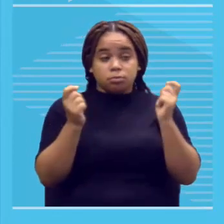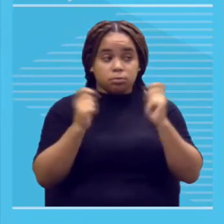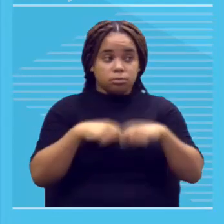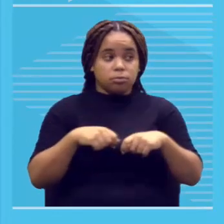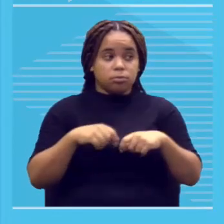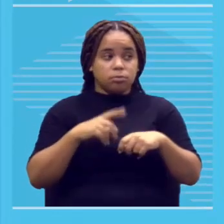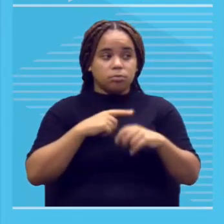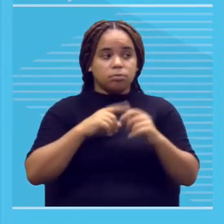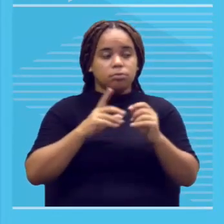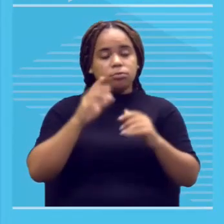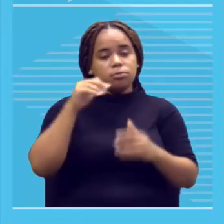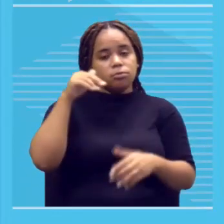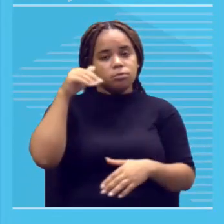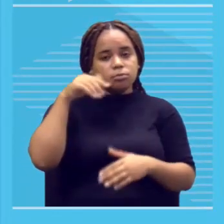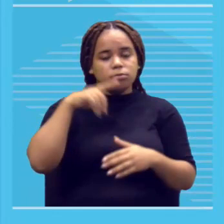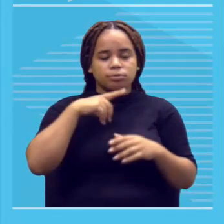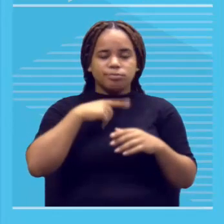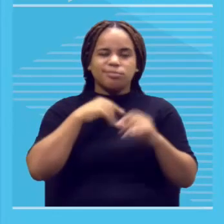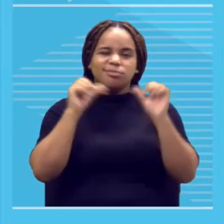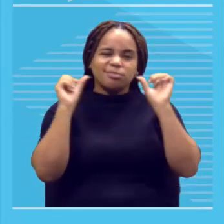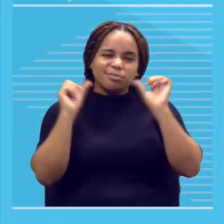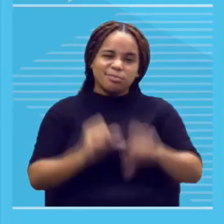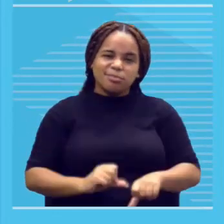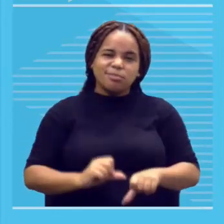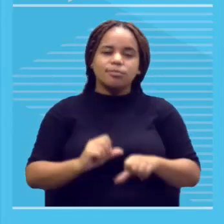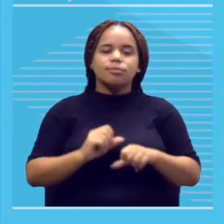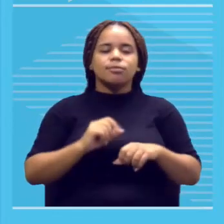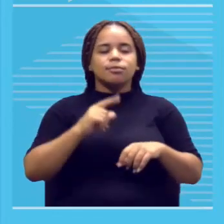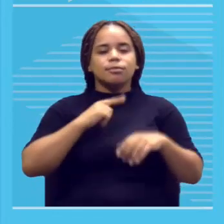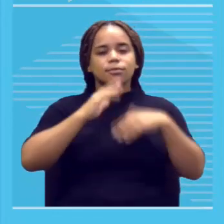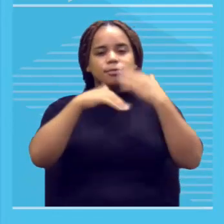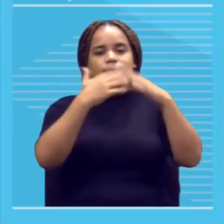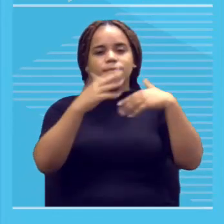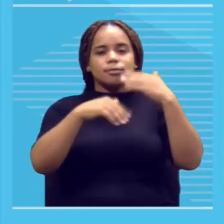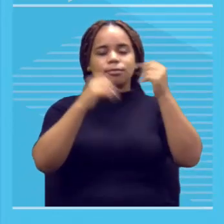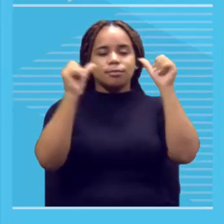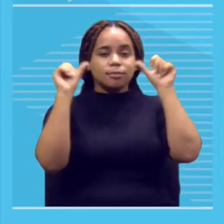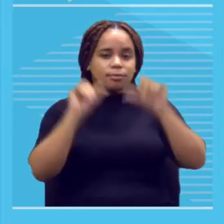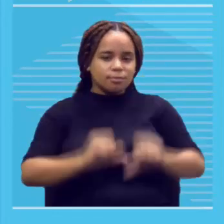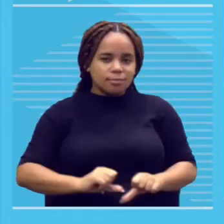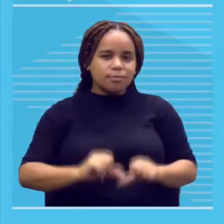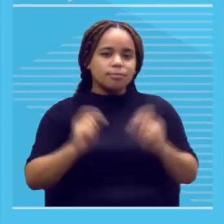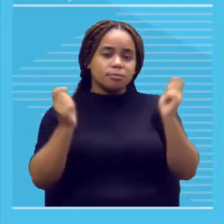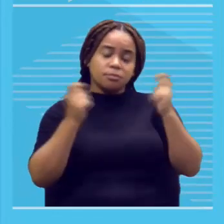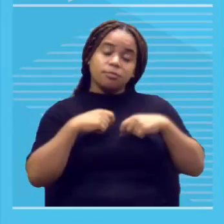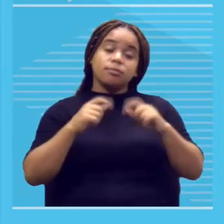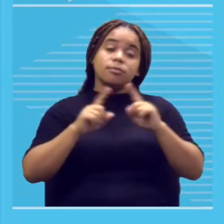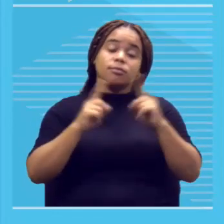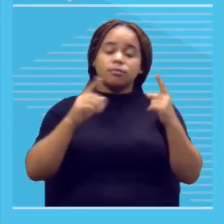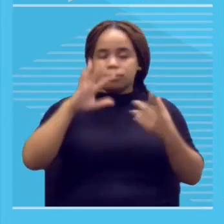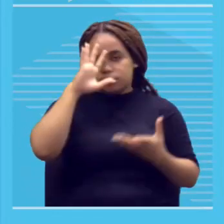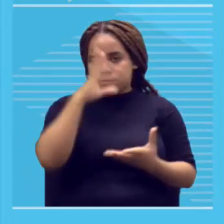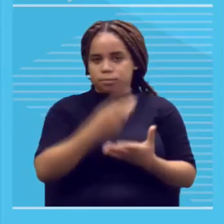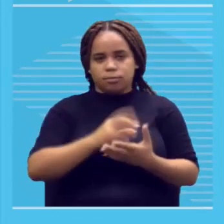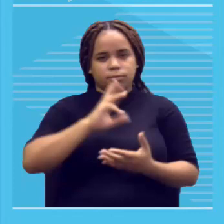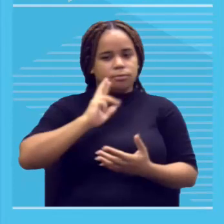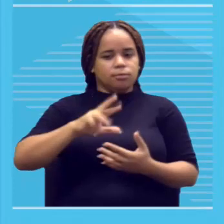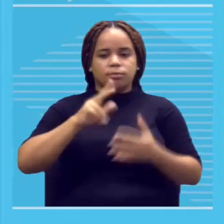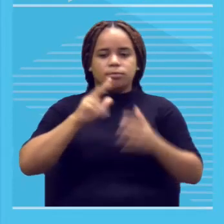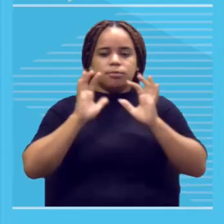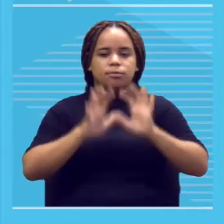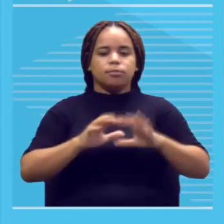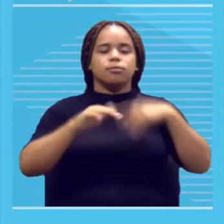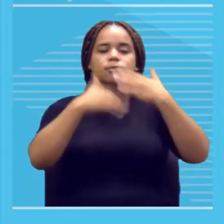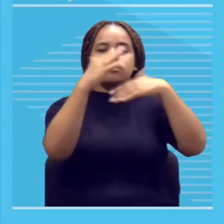tem uma queda que a pessoa em vez de evoluir que ela regride o espiritismo não evoluir sempre essa